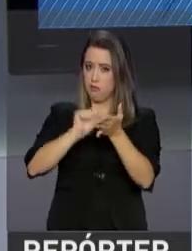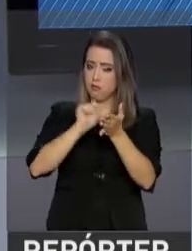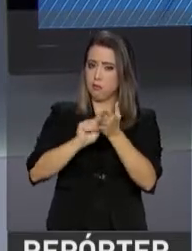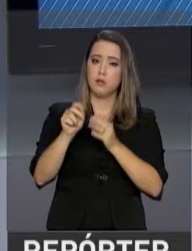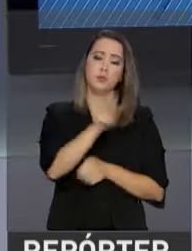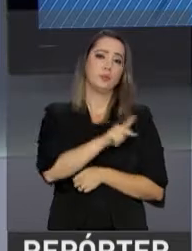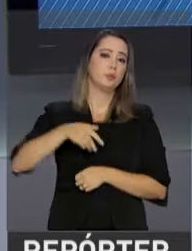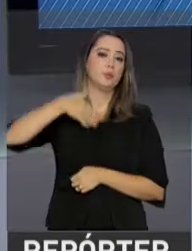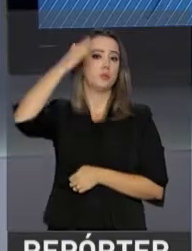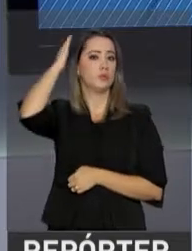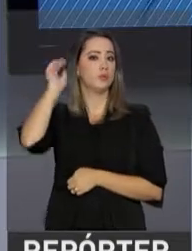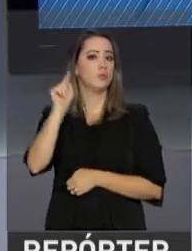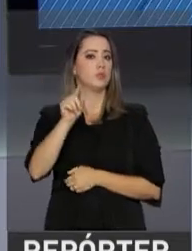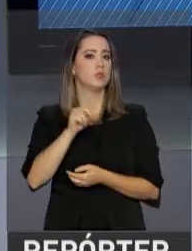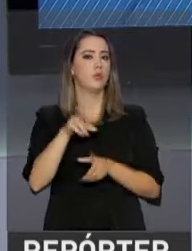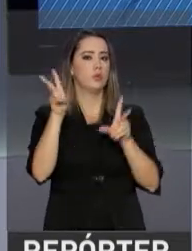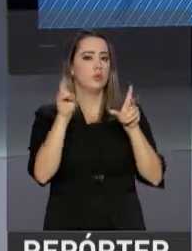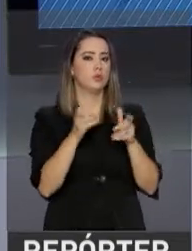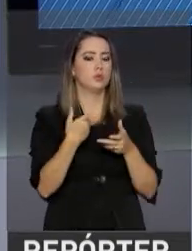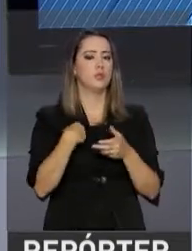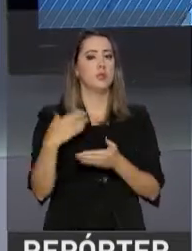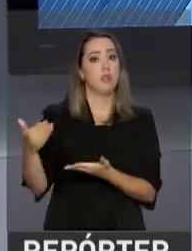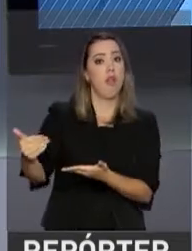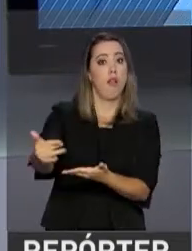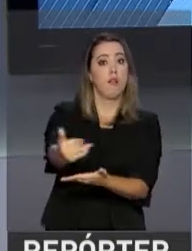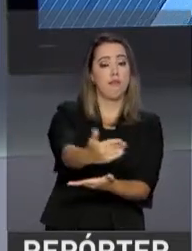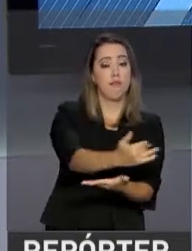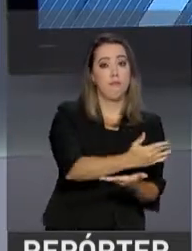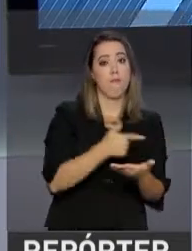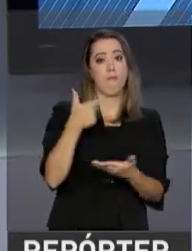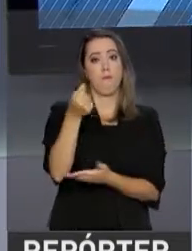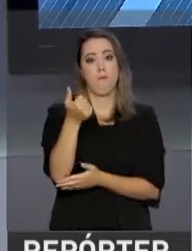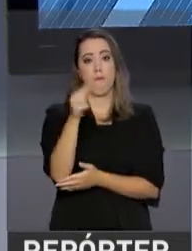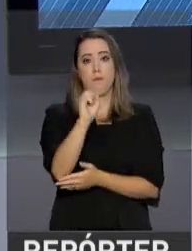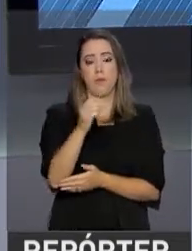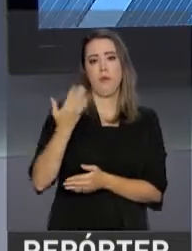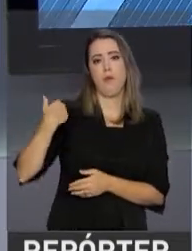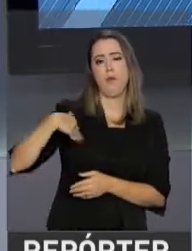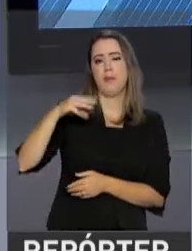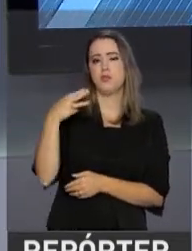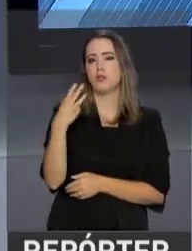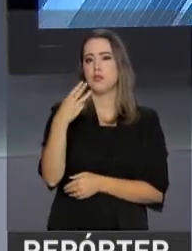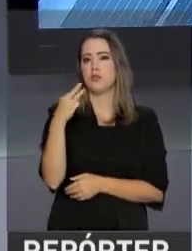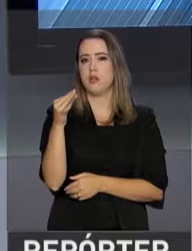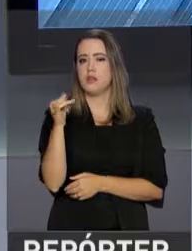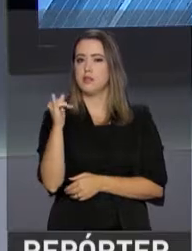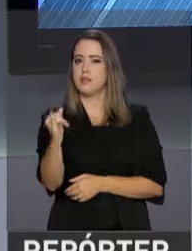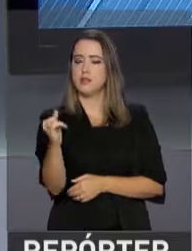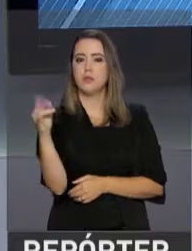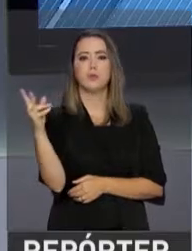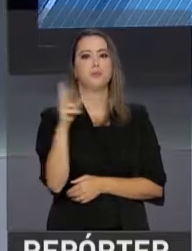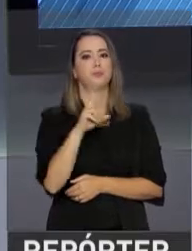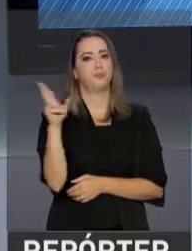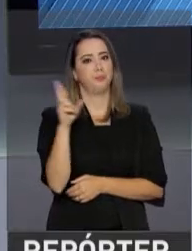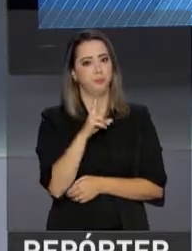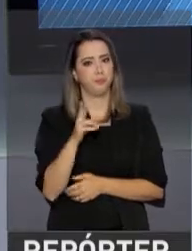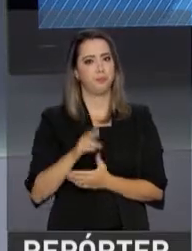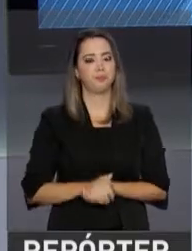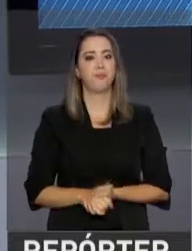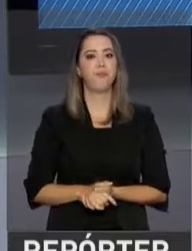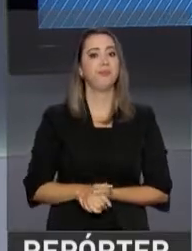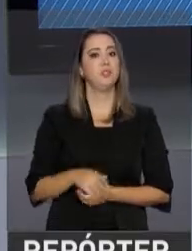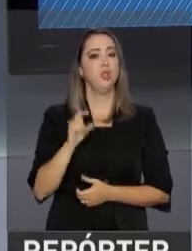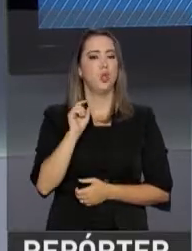segundo o texto aprovado a receita estimada para 2018 é de mais de 3 trilhões e 500 bilhões de reais